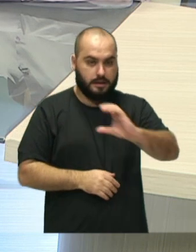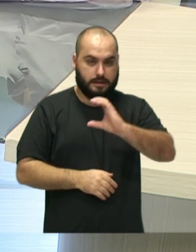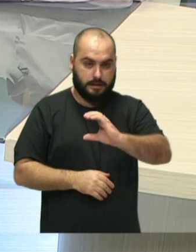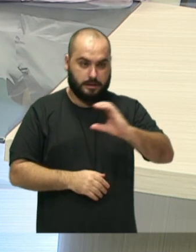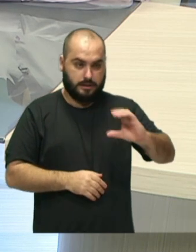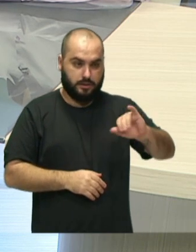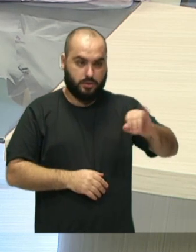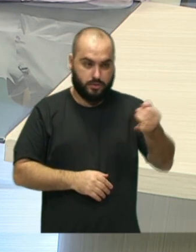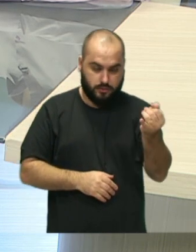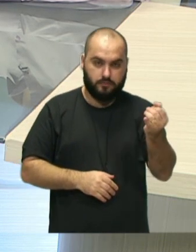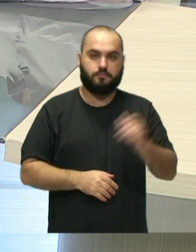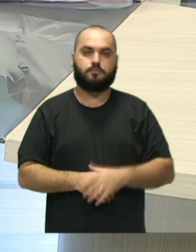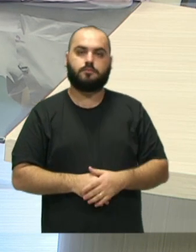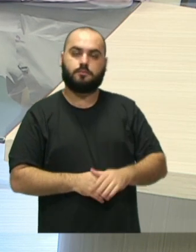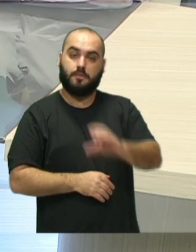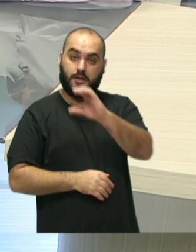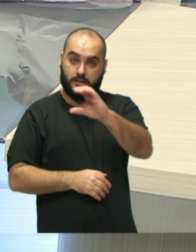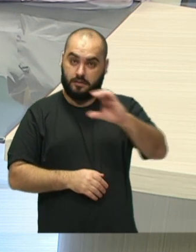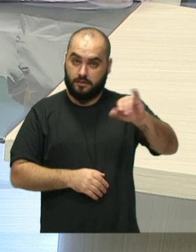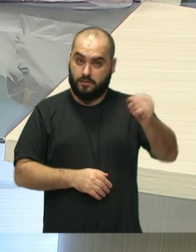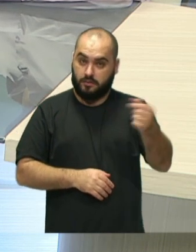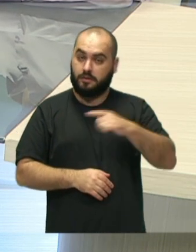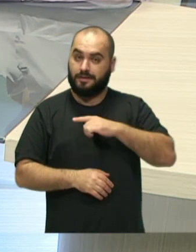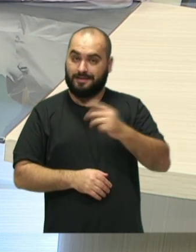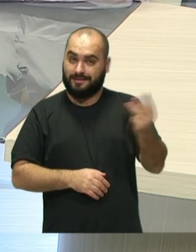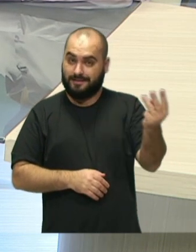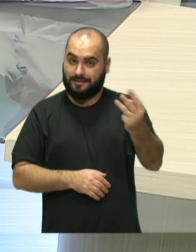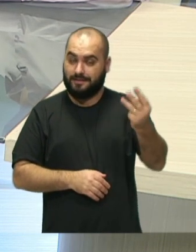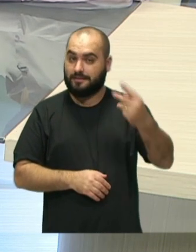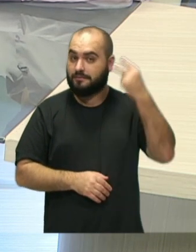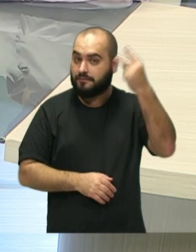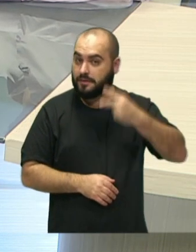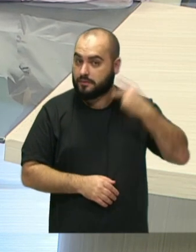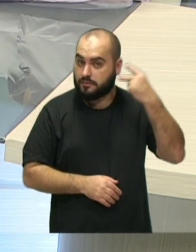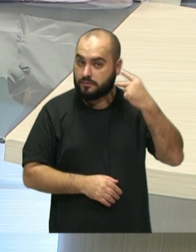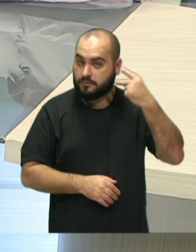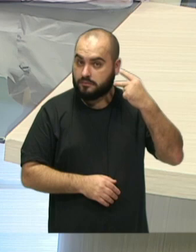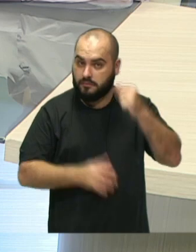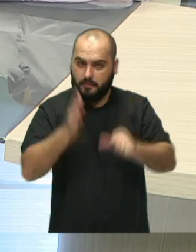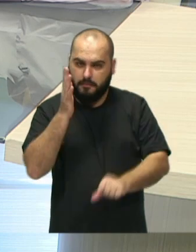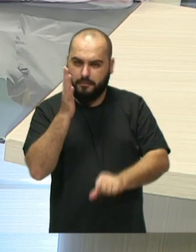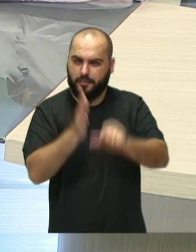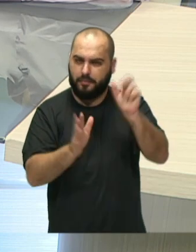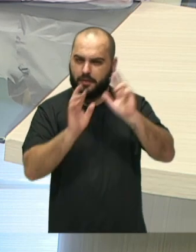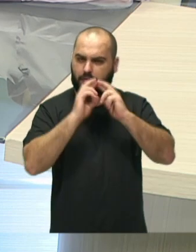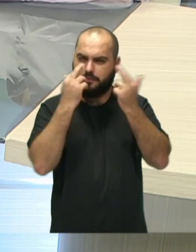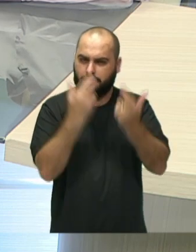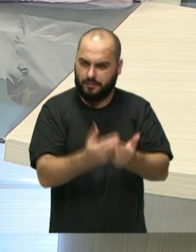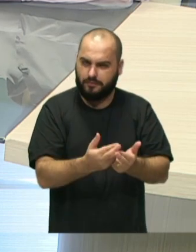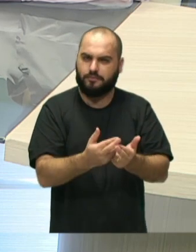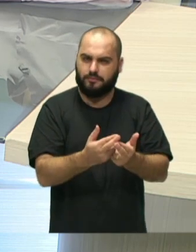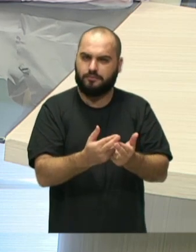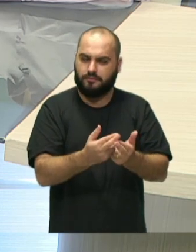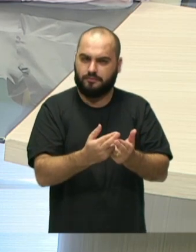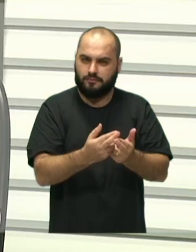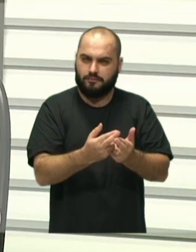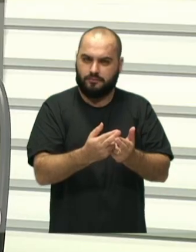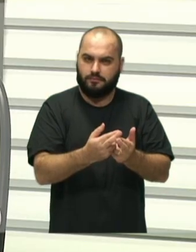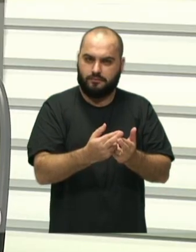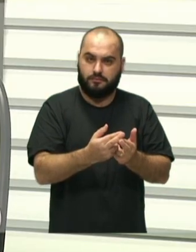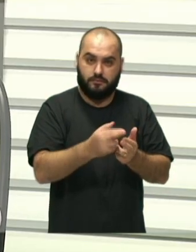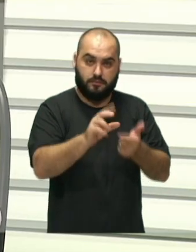assistiu J é composta por três vereadores são eleitos na primeira sessão ordinária